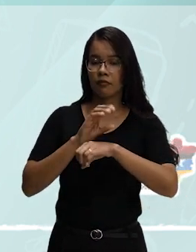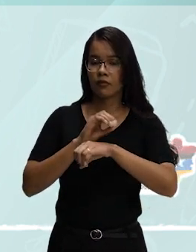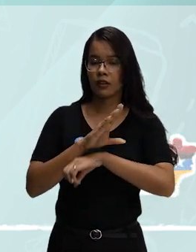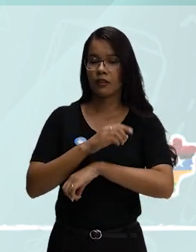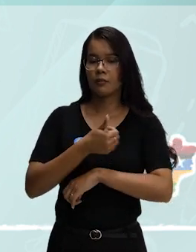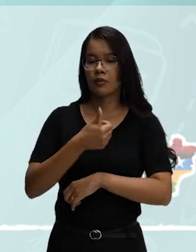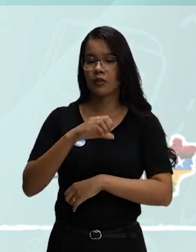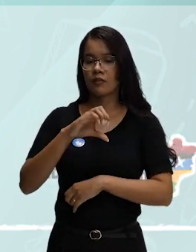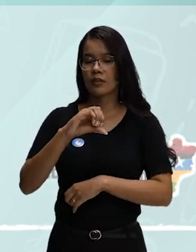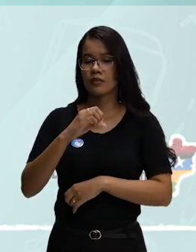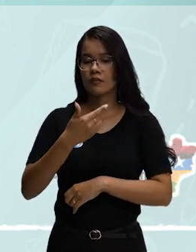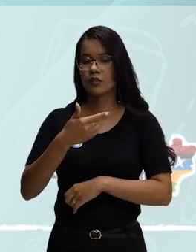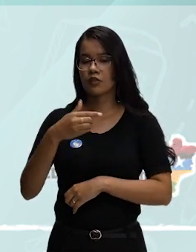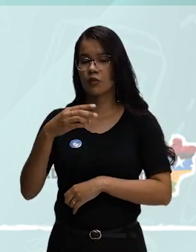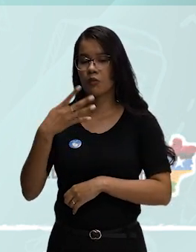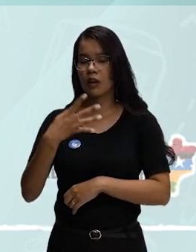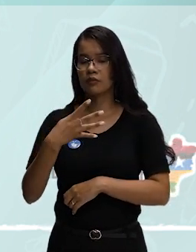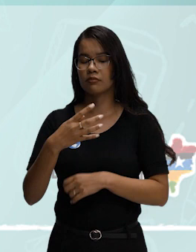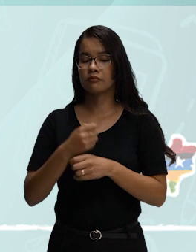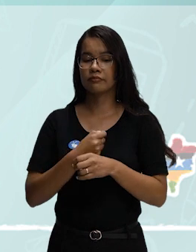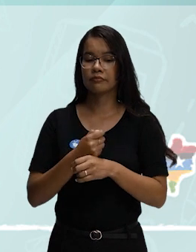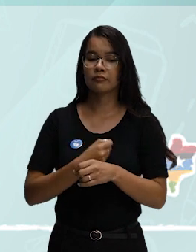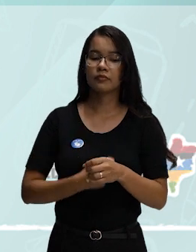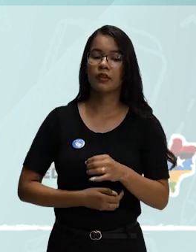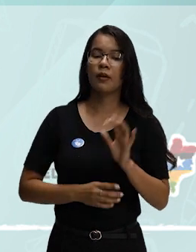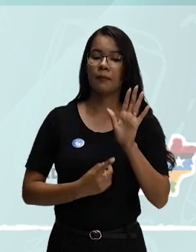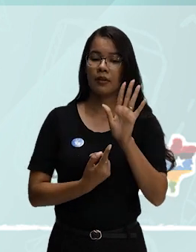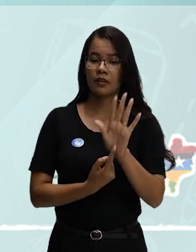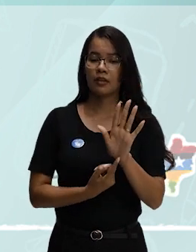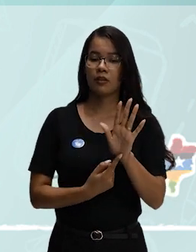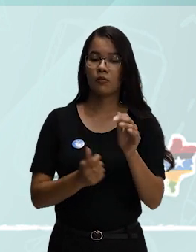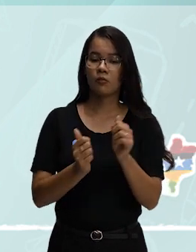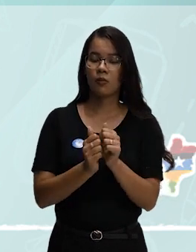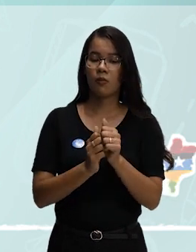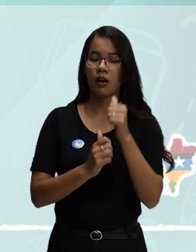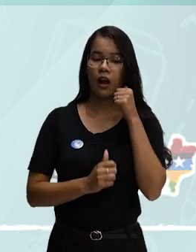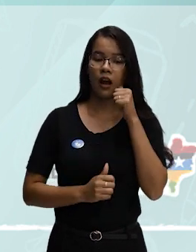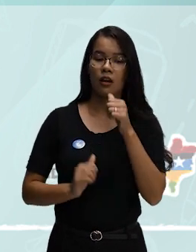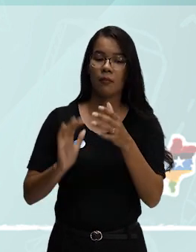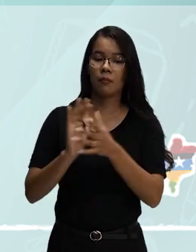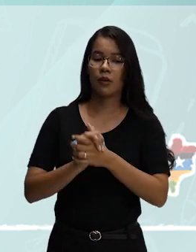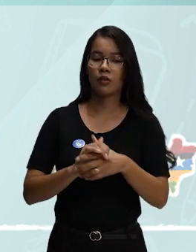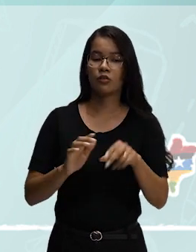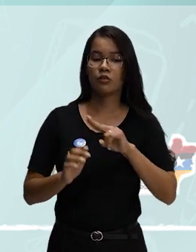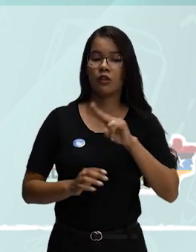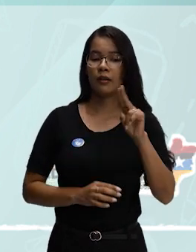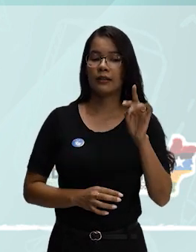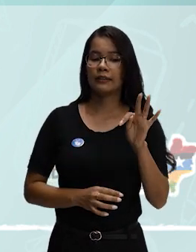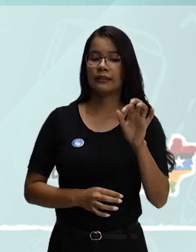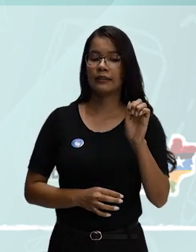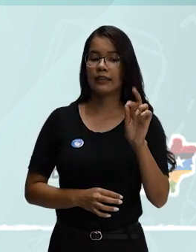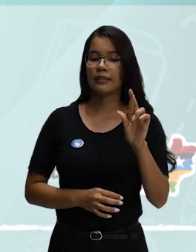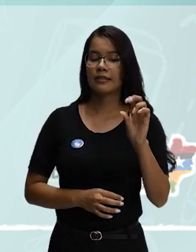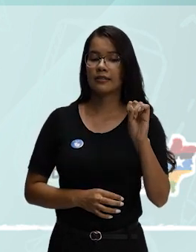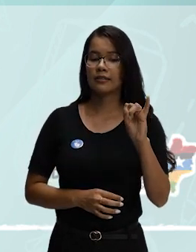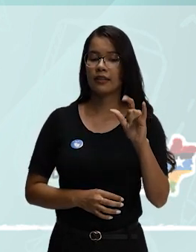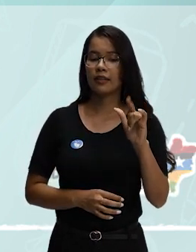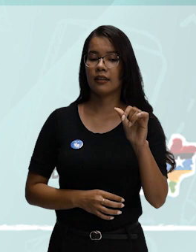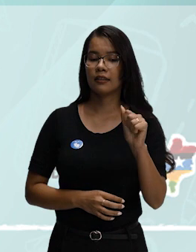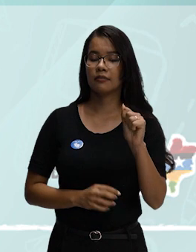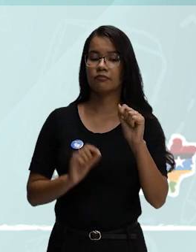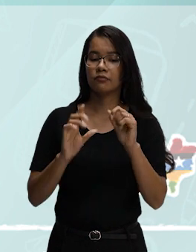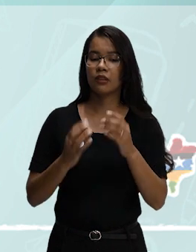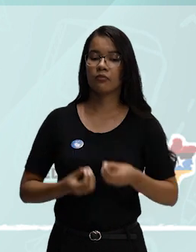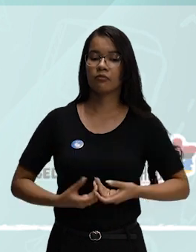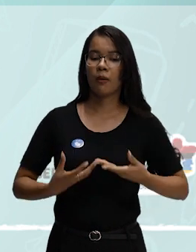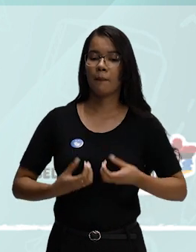do Amaral, eles apresentaram esse movimento, que era uma posição primitivista que buscava o quê?